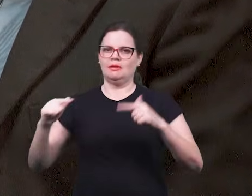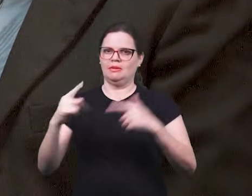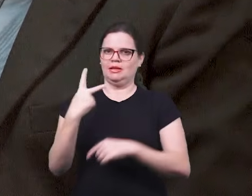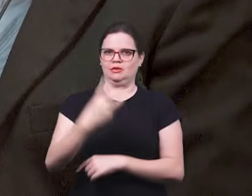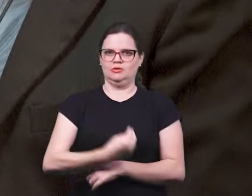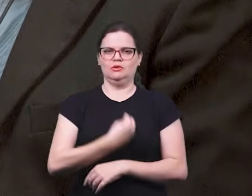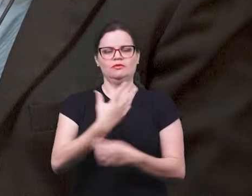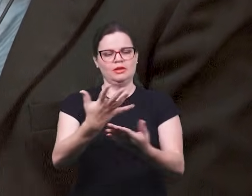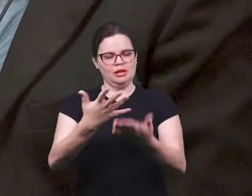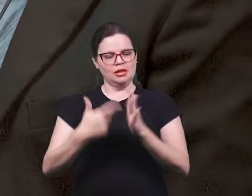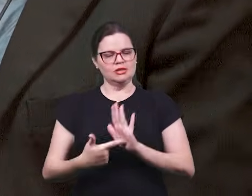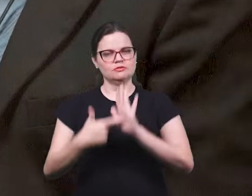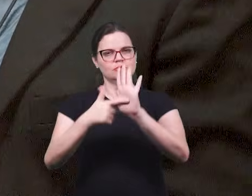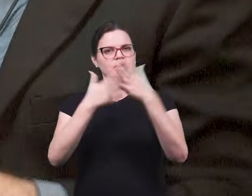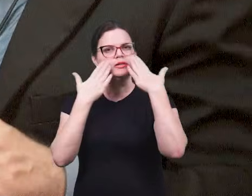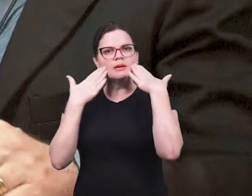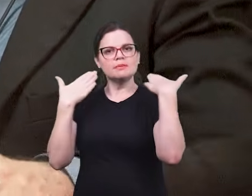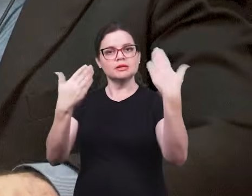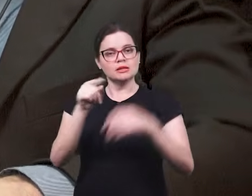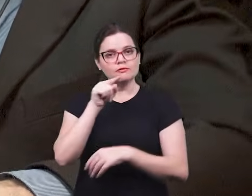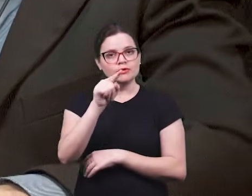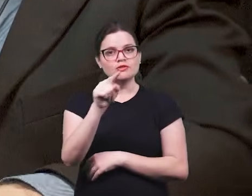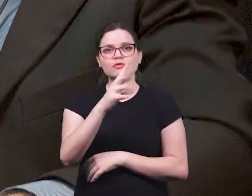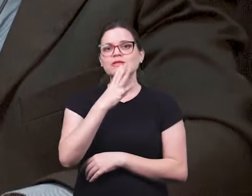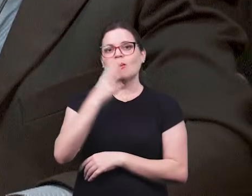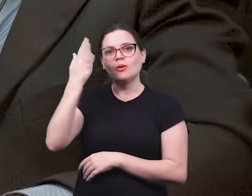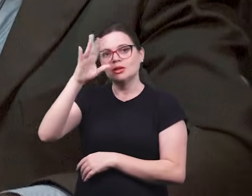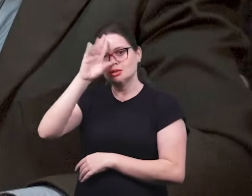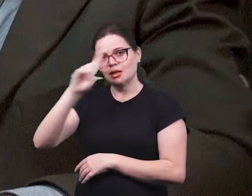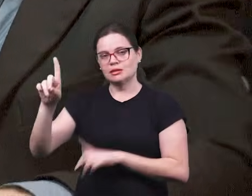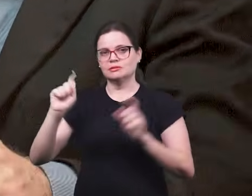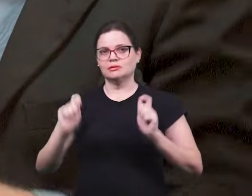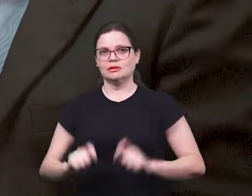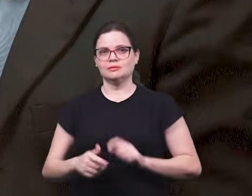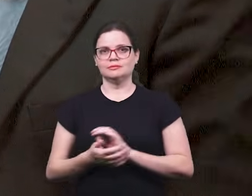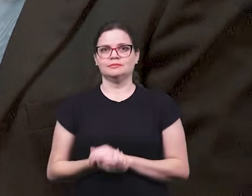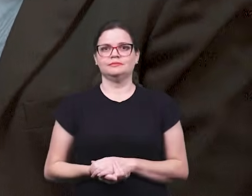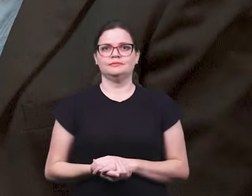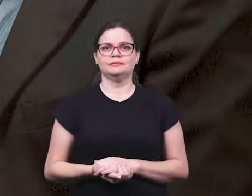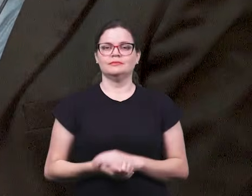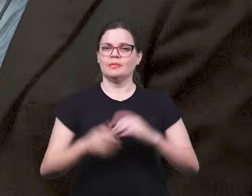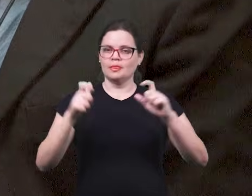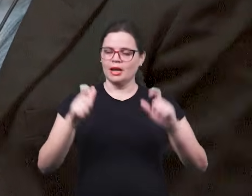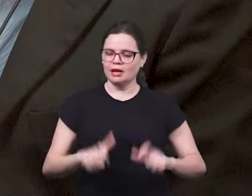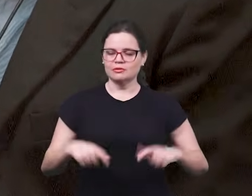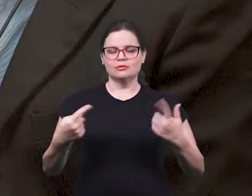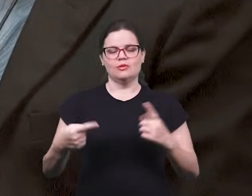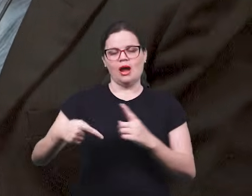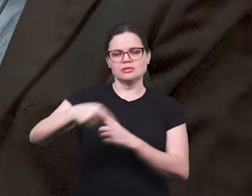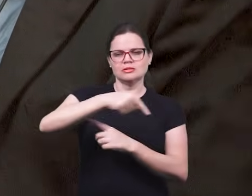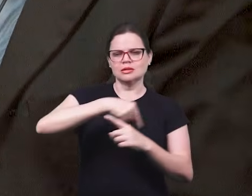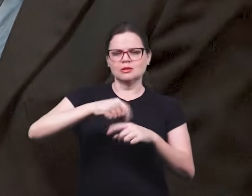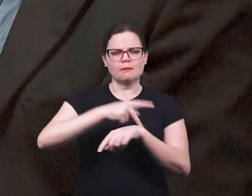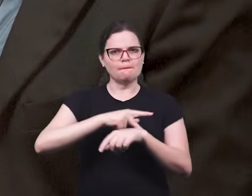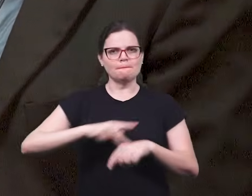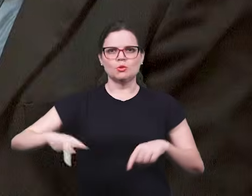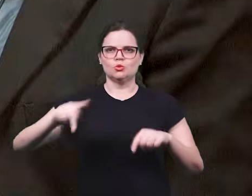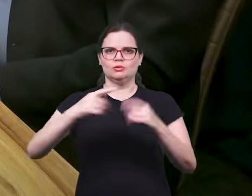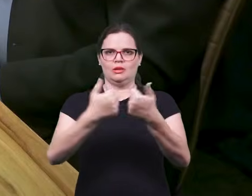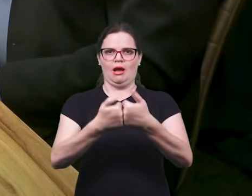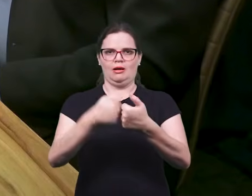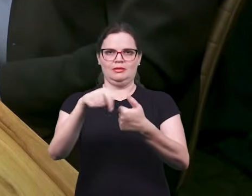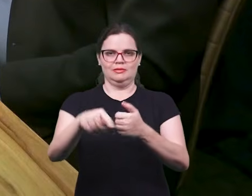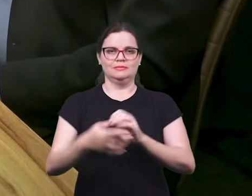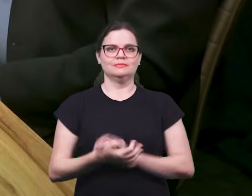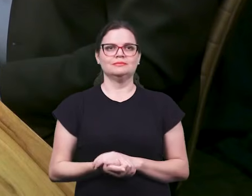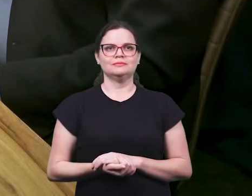se revelar. Deus Maravilha. quer que o homem conheça a Deus. Então, esse é o lugar santíssimo. Glória a Deus. Que